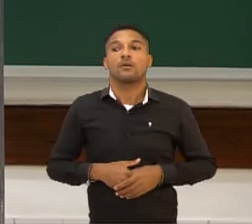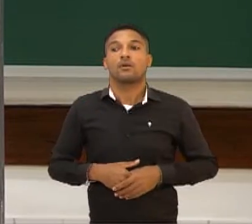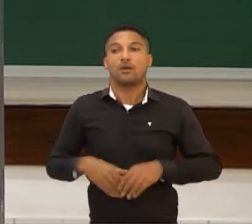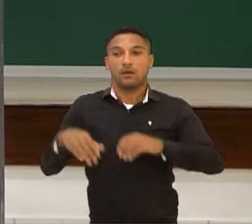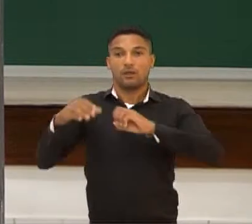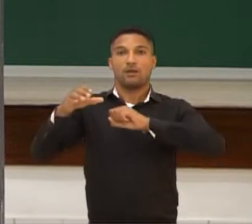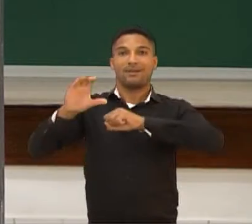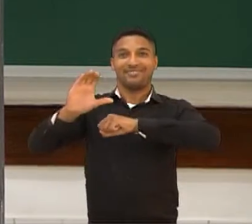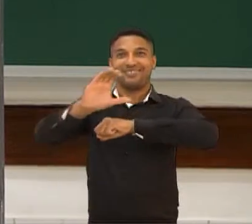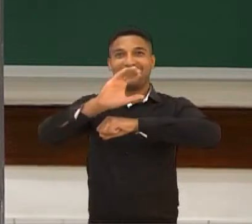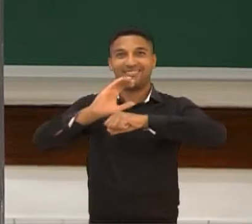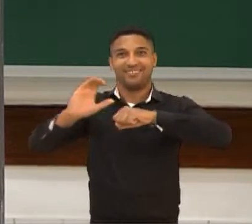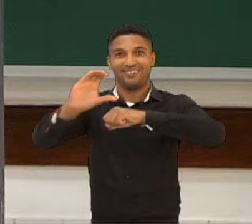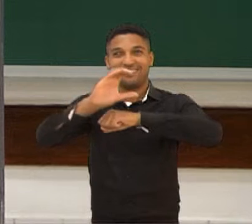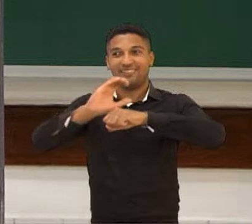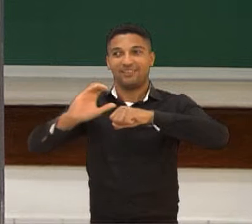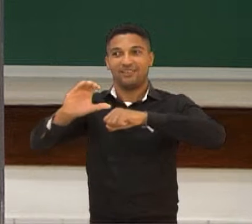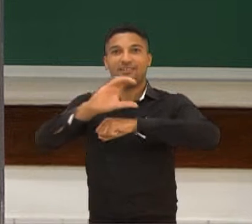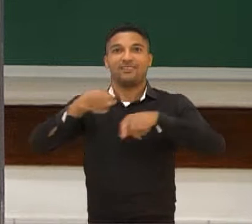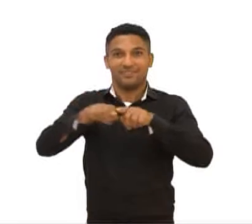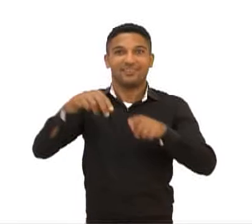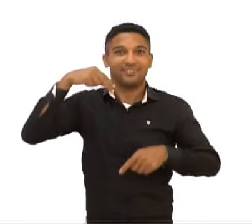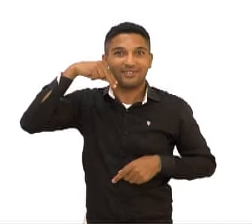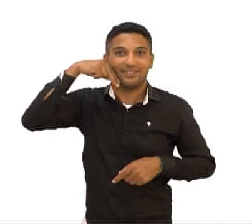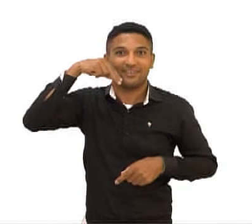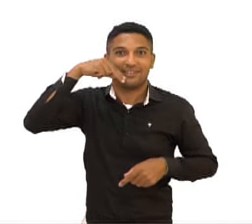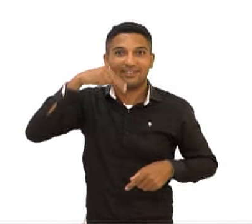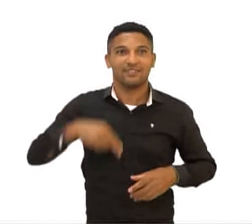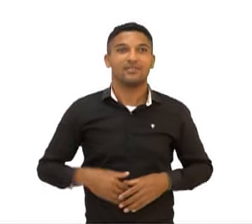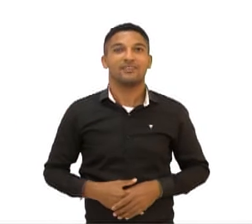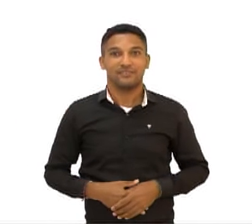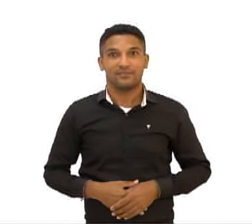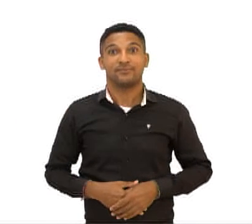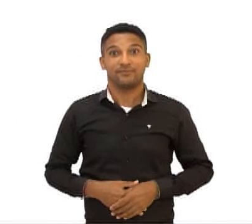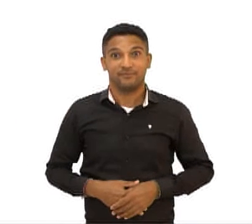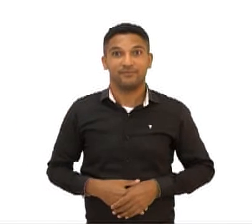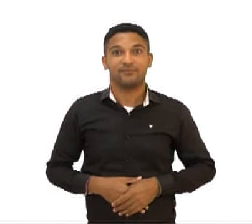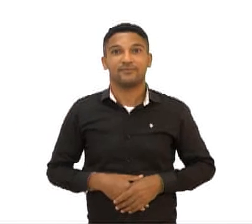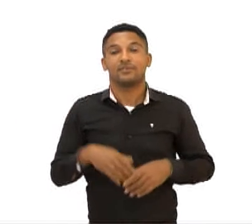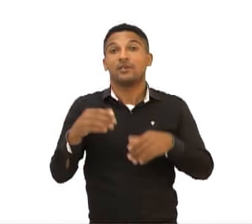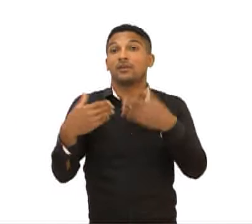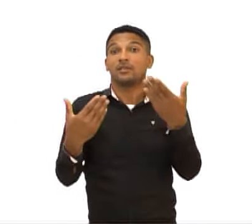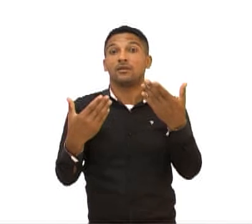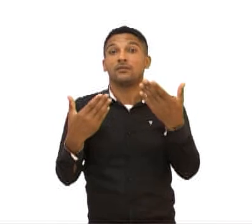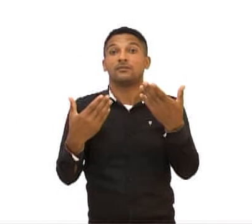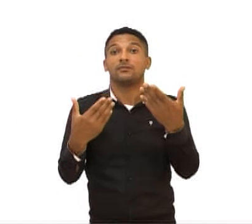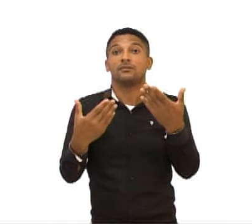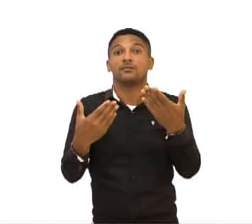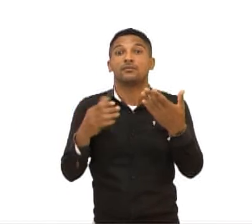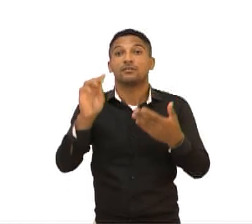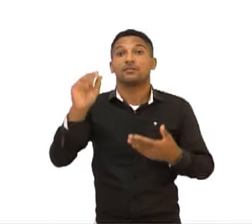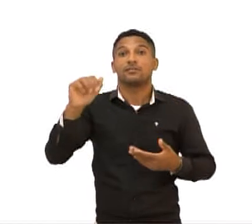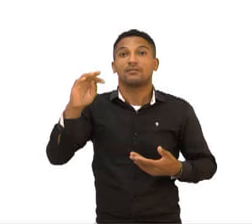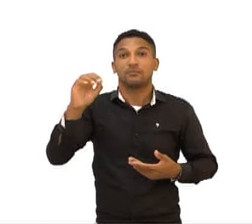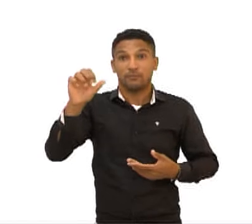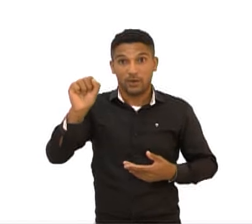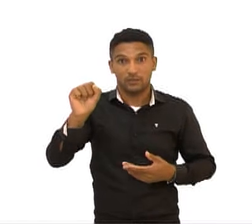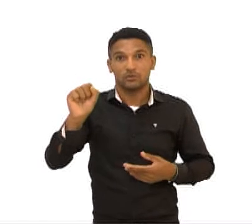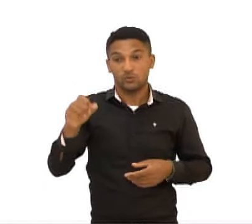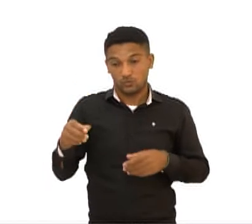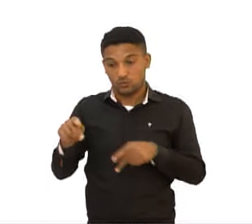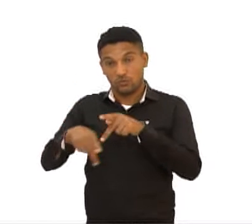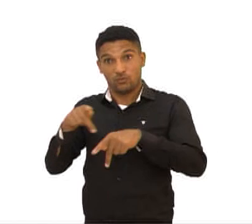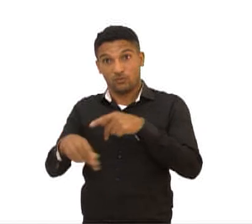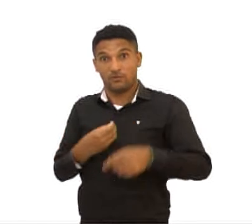e de Nigéria. Bom, quem são os bantus? Como é que eles viviam? Eles viviam de caça, de